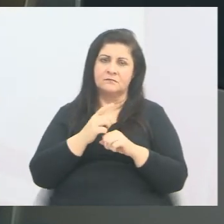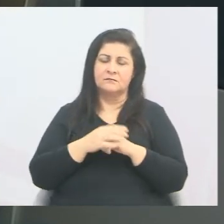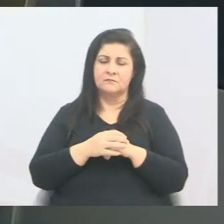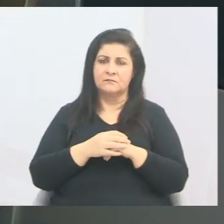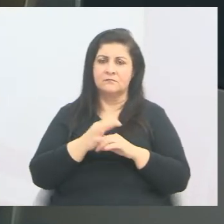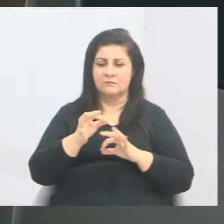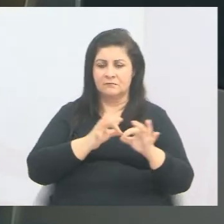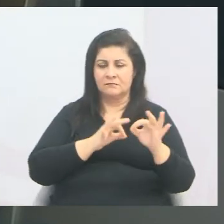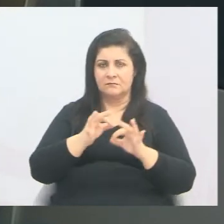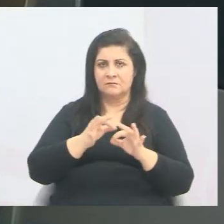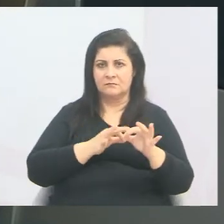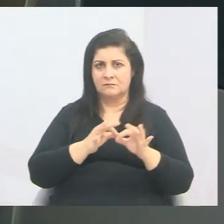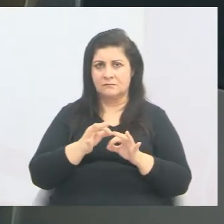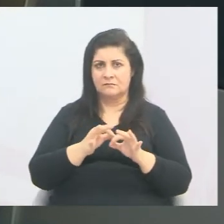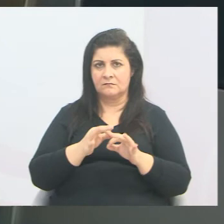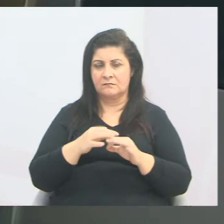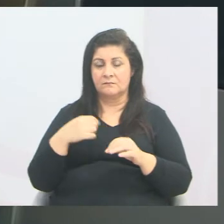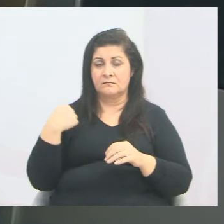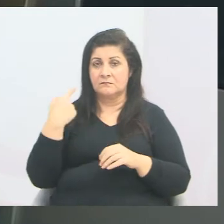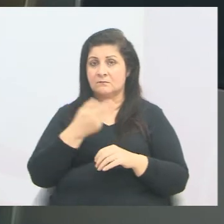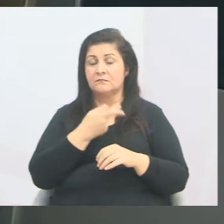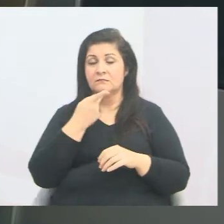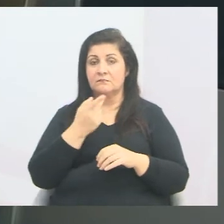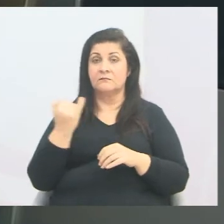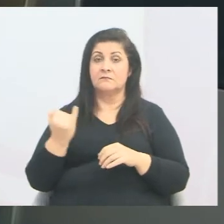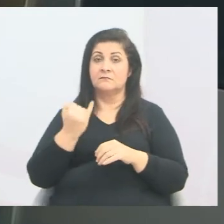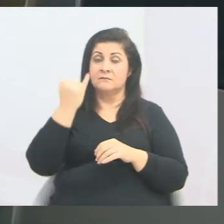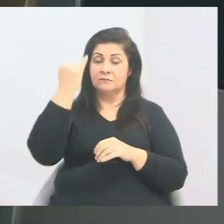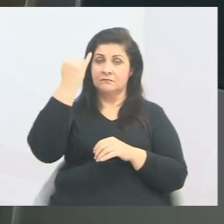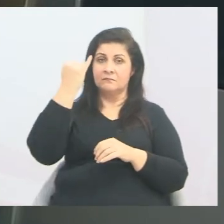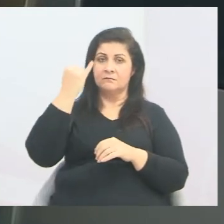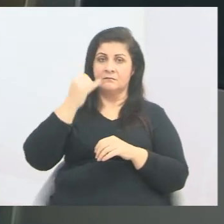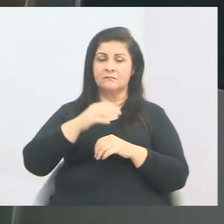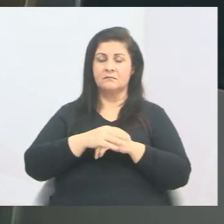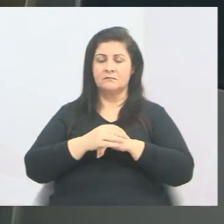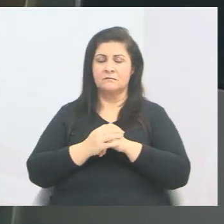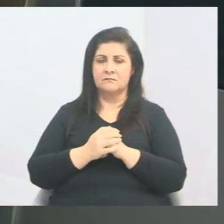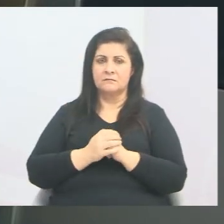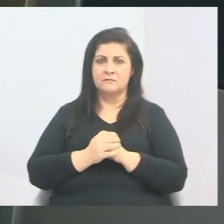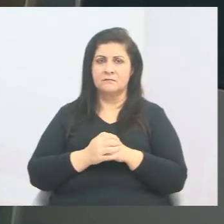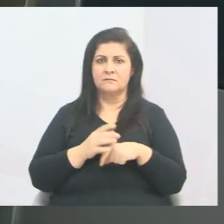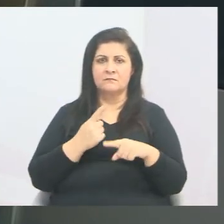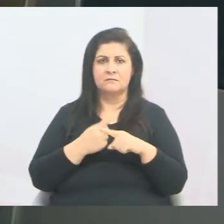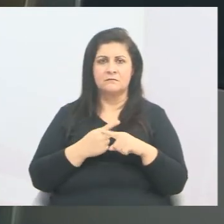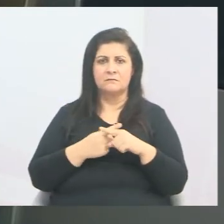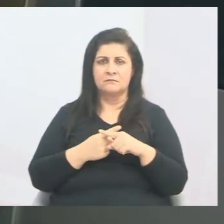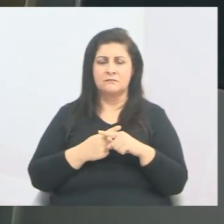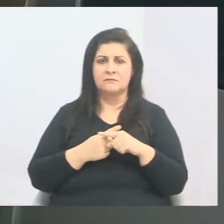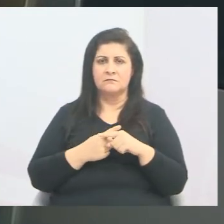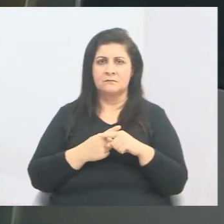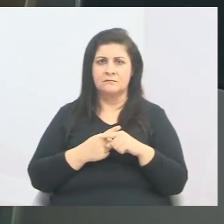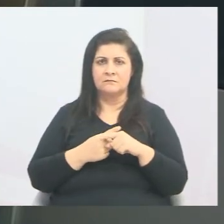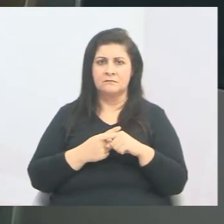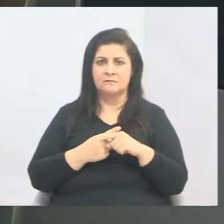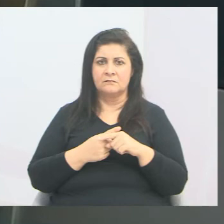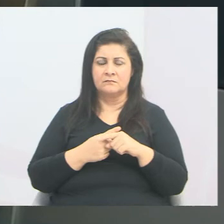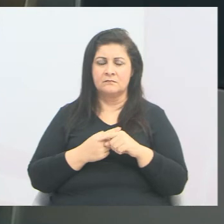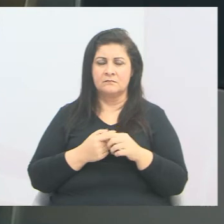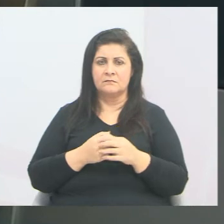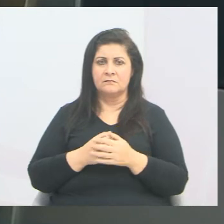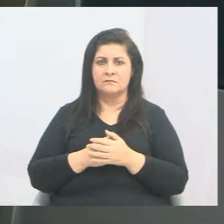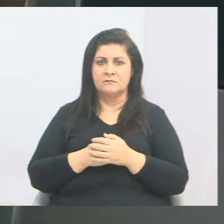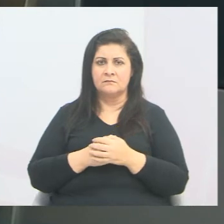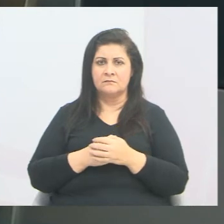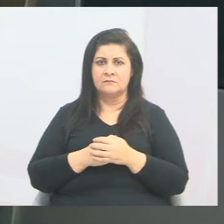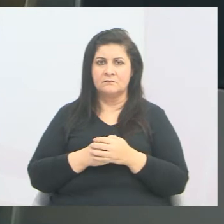projetos que a gente chama de pilares da sustentação desse governo, porque, infelizmente,